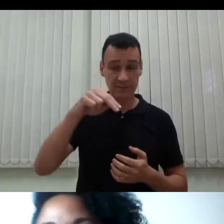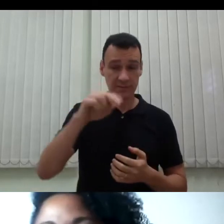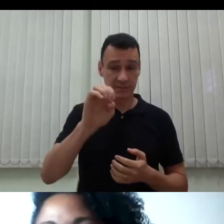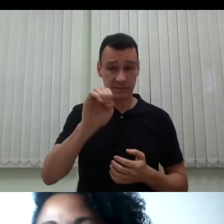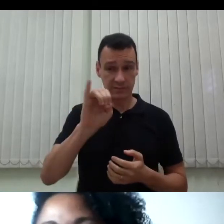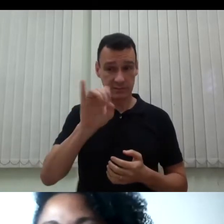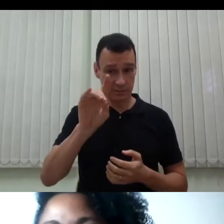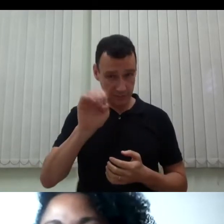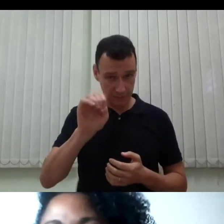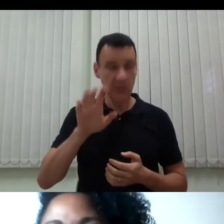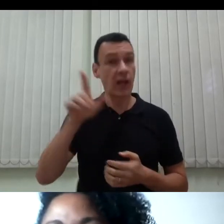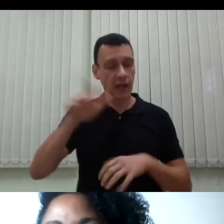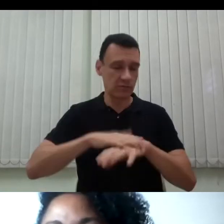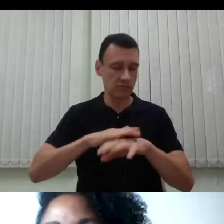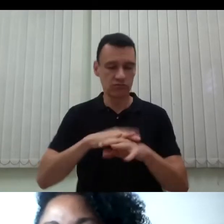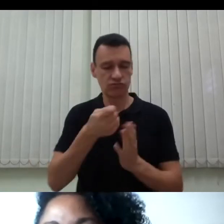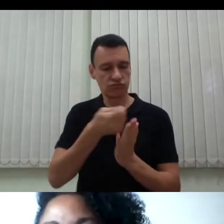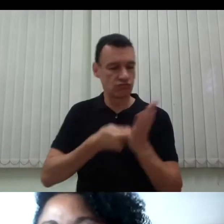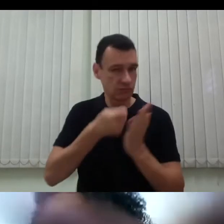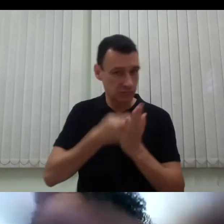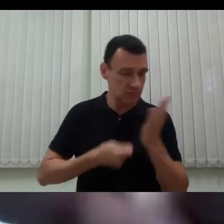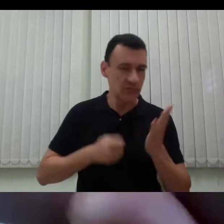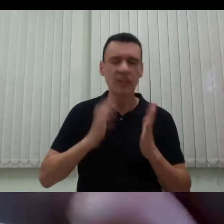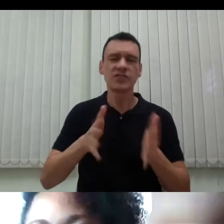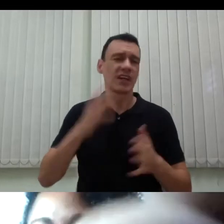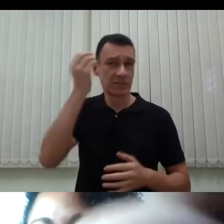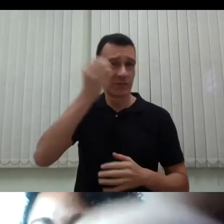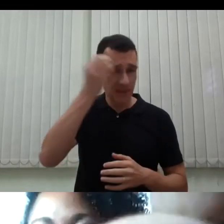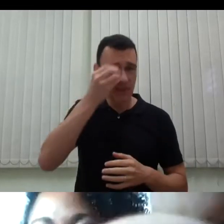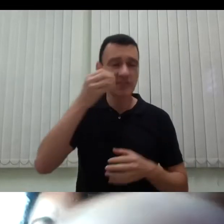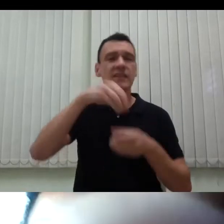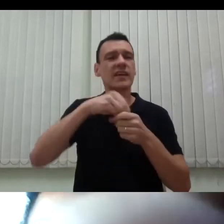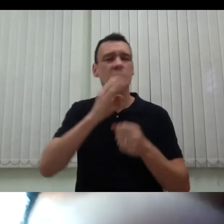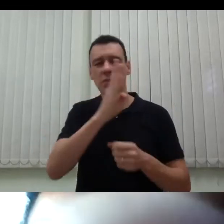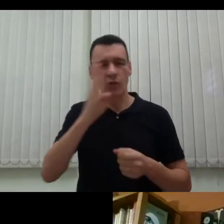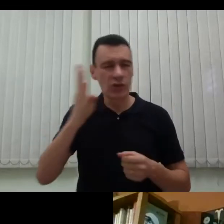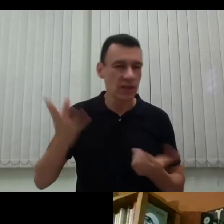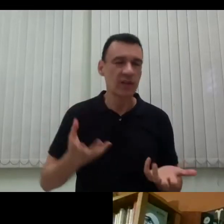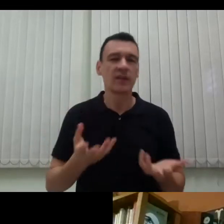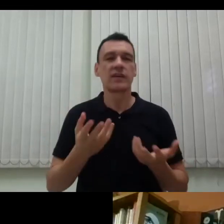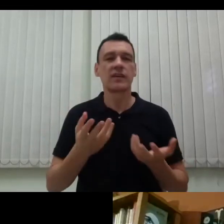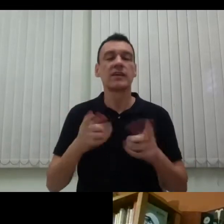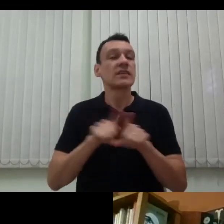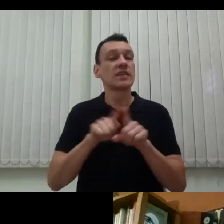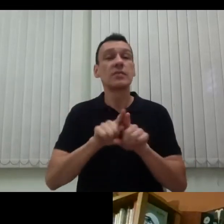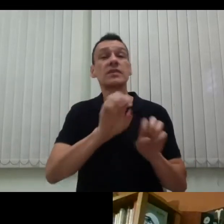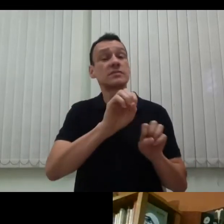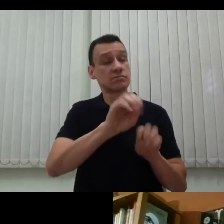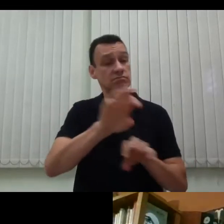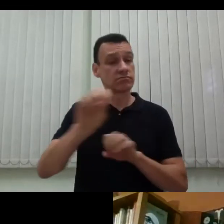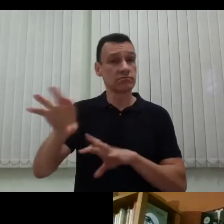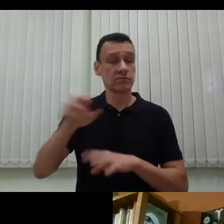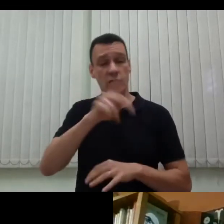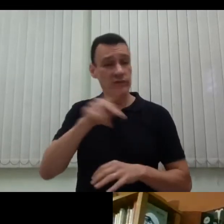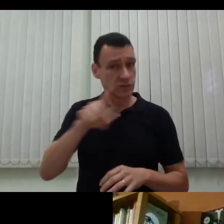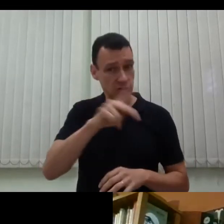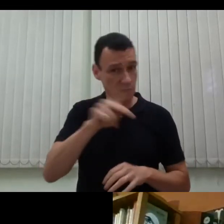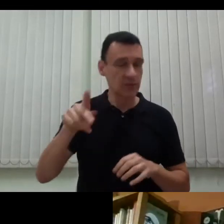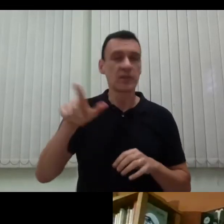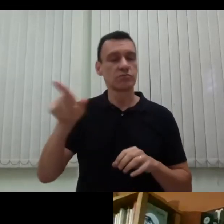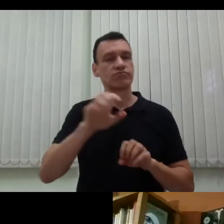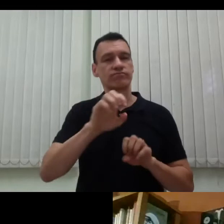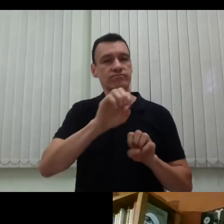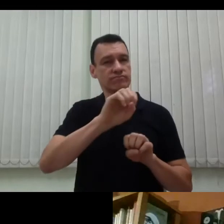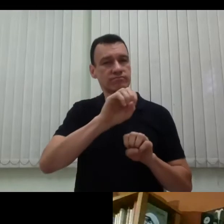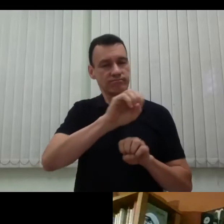vasta experiência na área da biblioteca, processo de formação também de professores e de ações nesse espaço